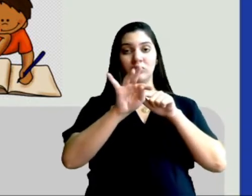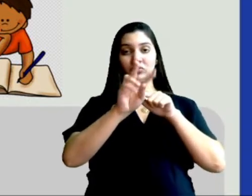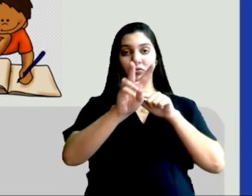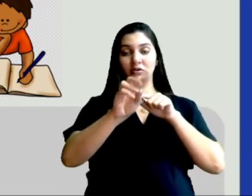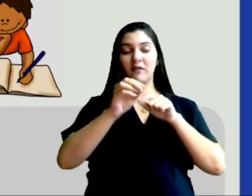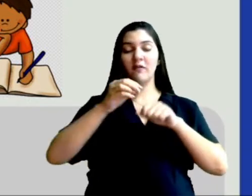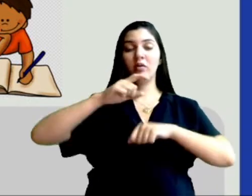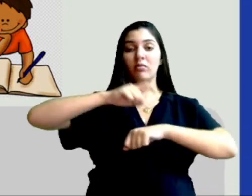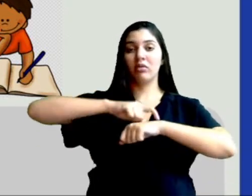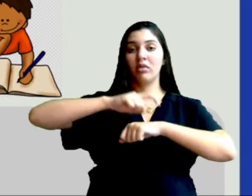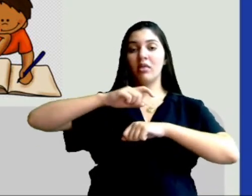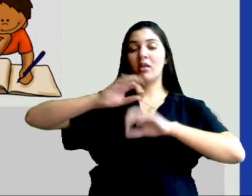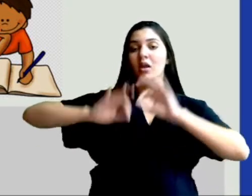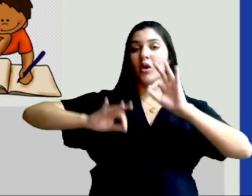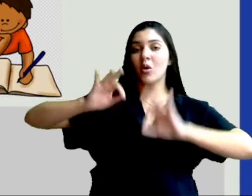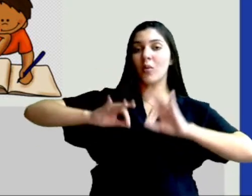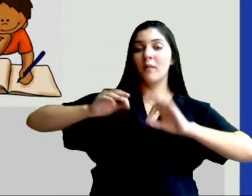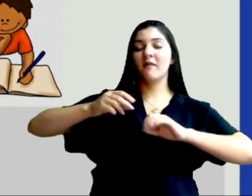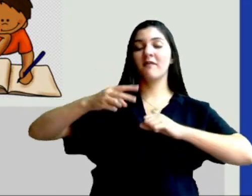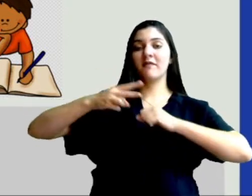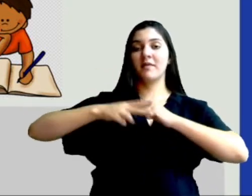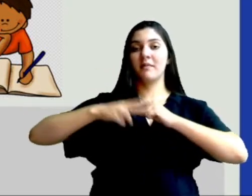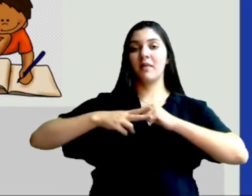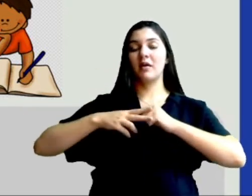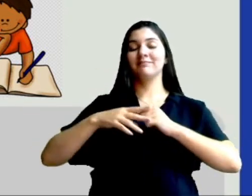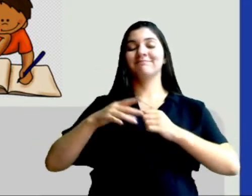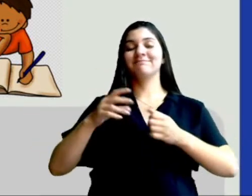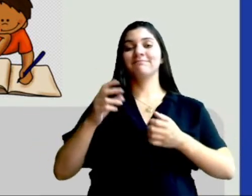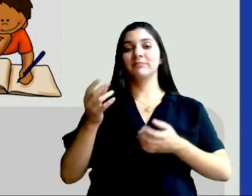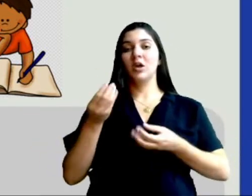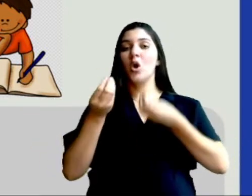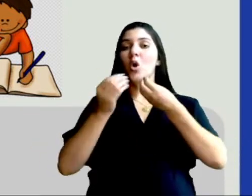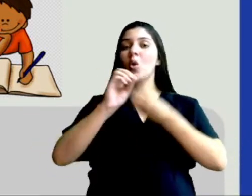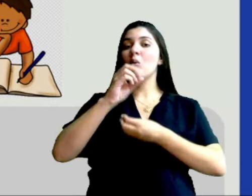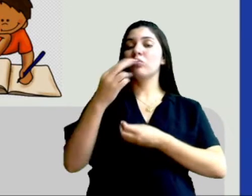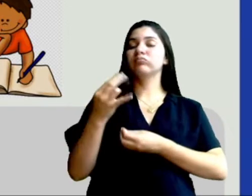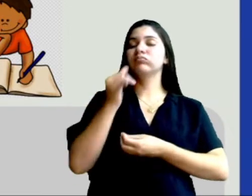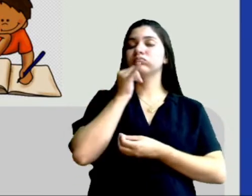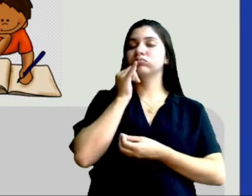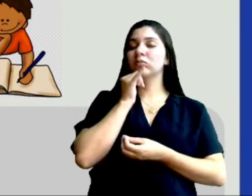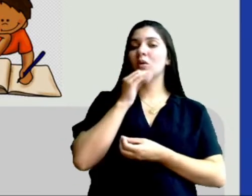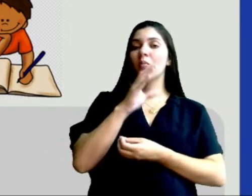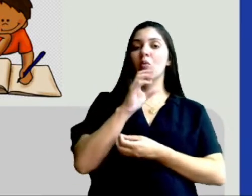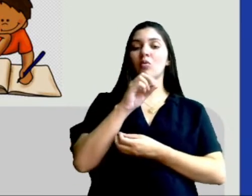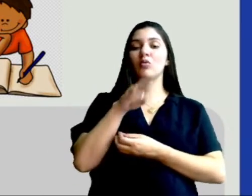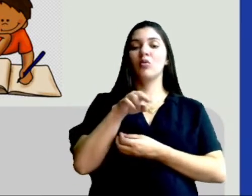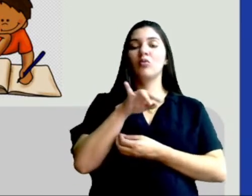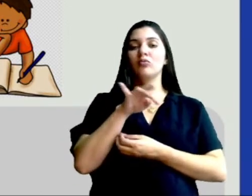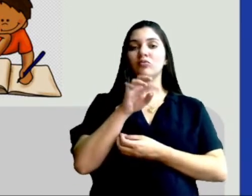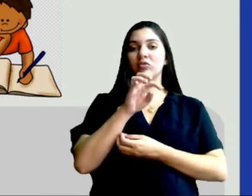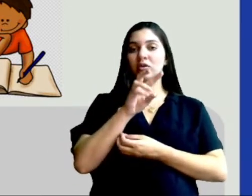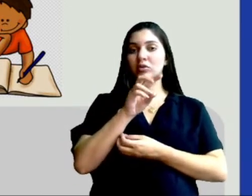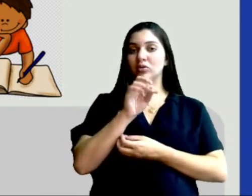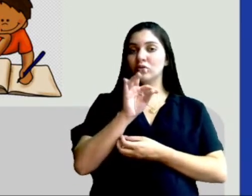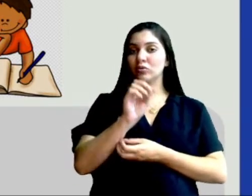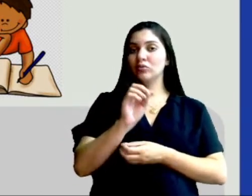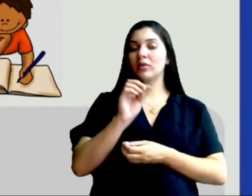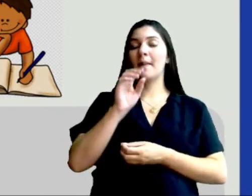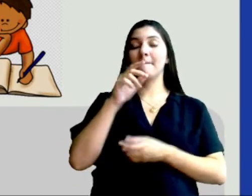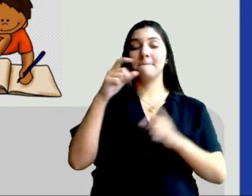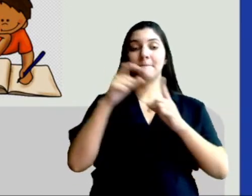modo verbal da irrealidade ou da conjectura. A palavra subjuntivo